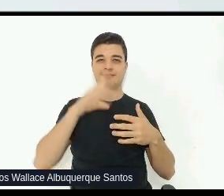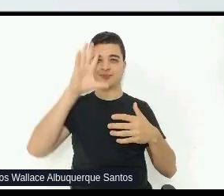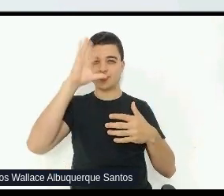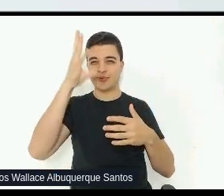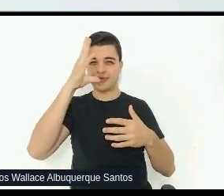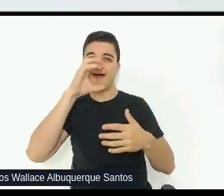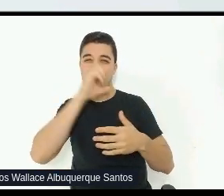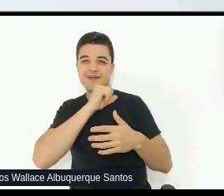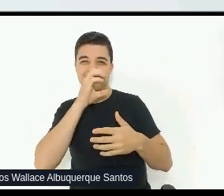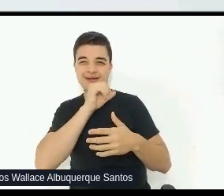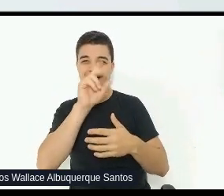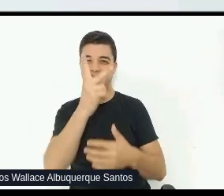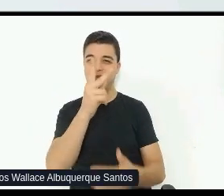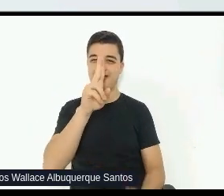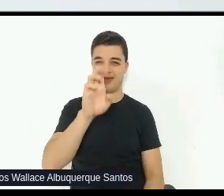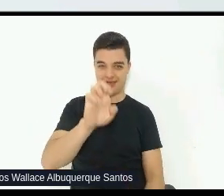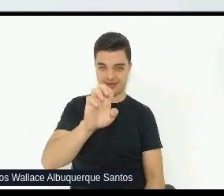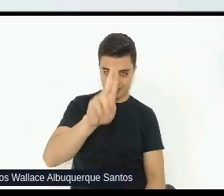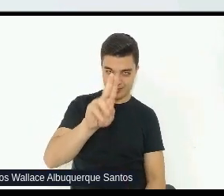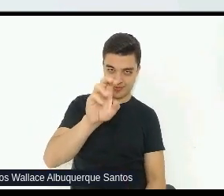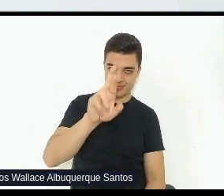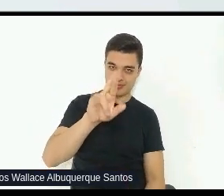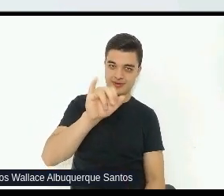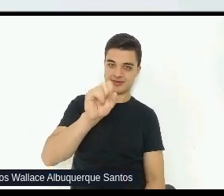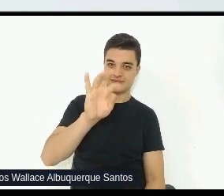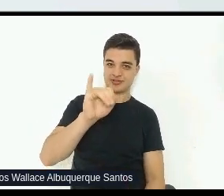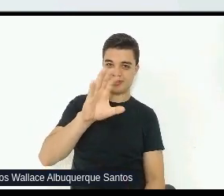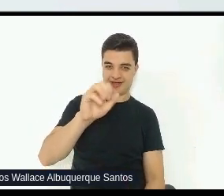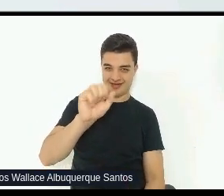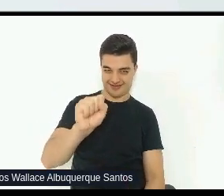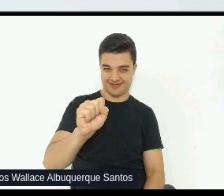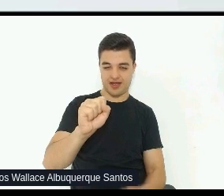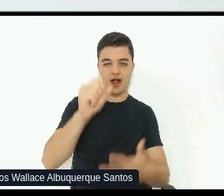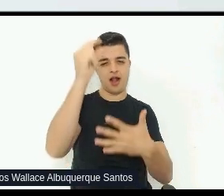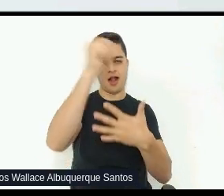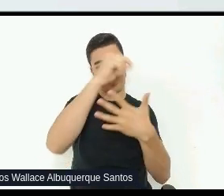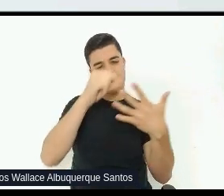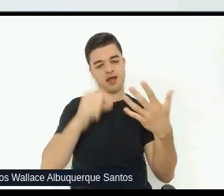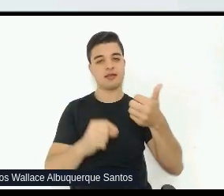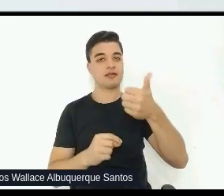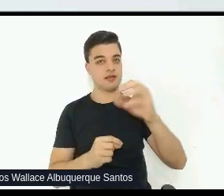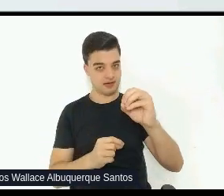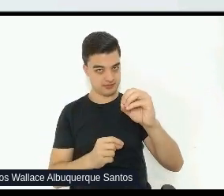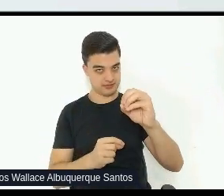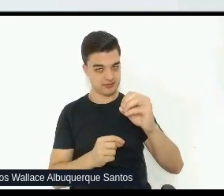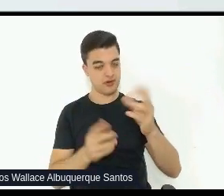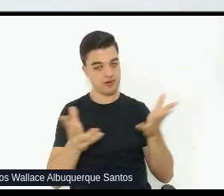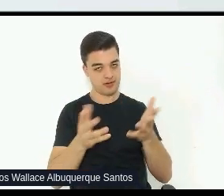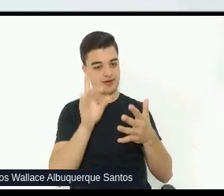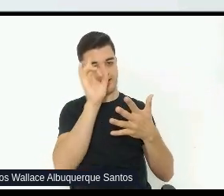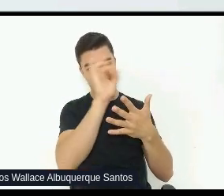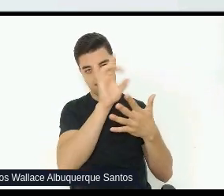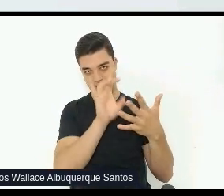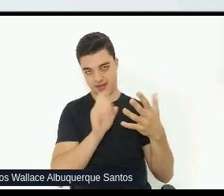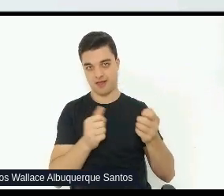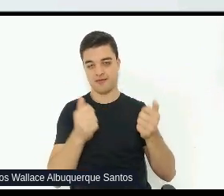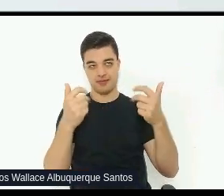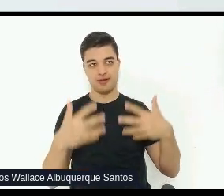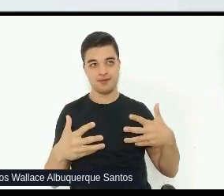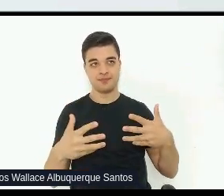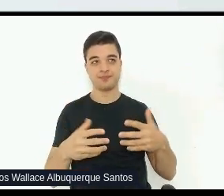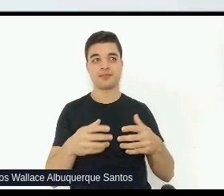no começo, mas são 10 heurísticas de acessibilidade. O nosso slide ele vai ser sempre formado por um